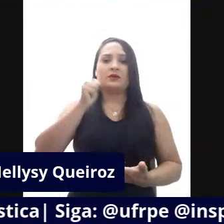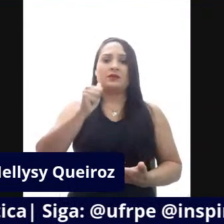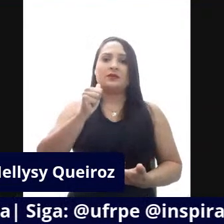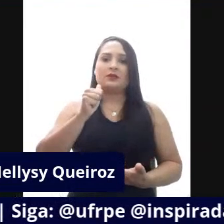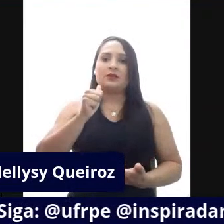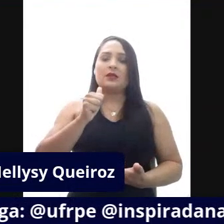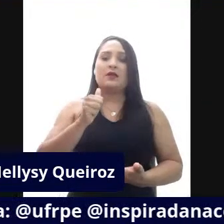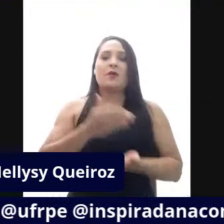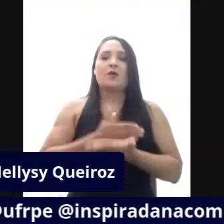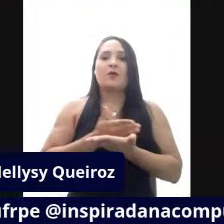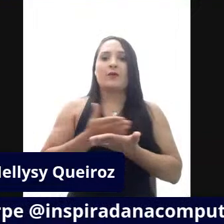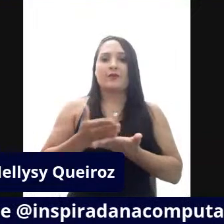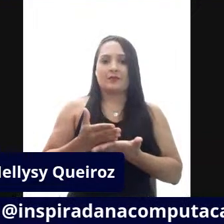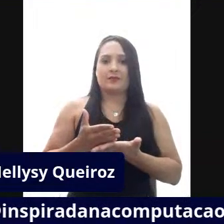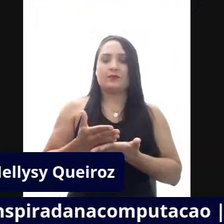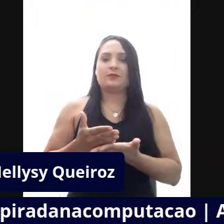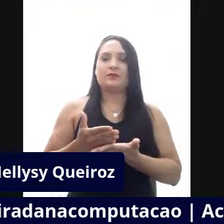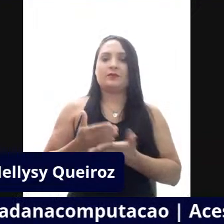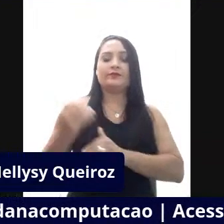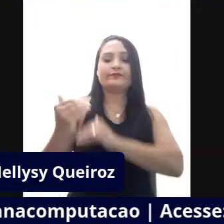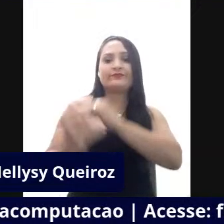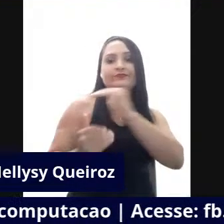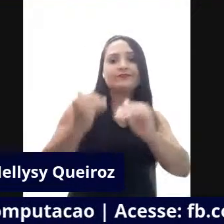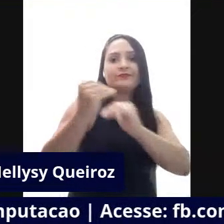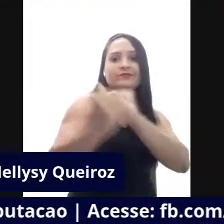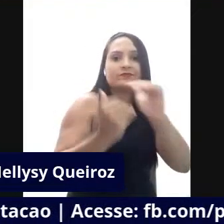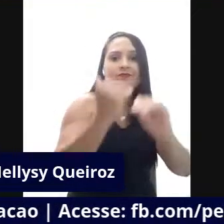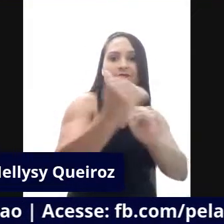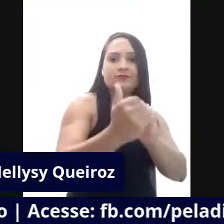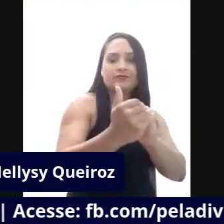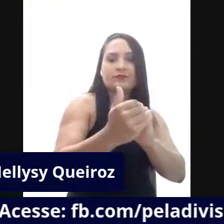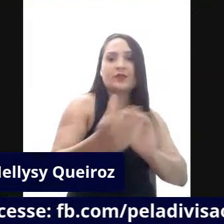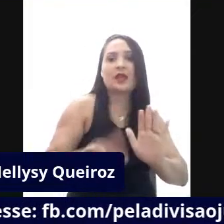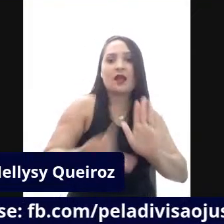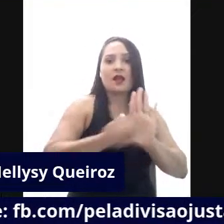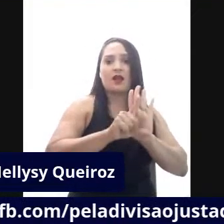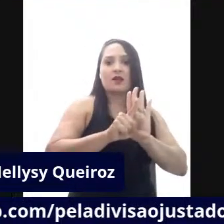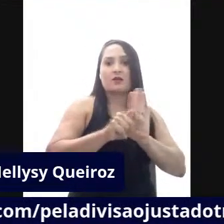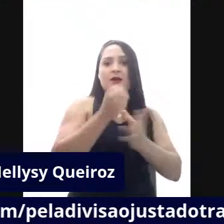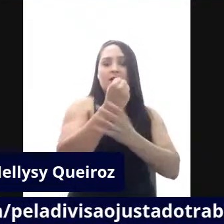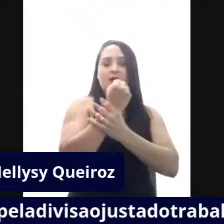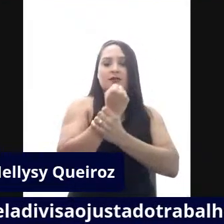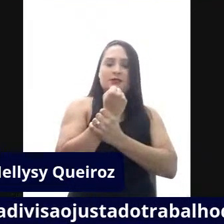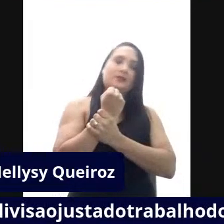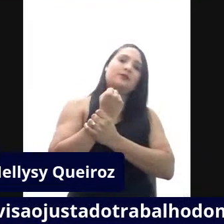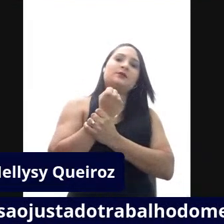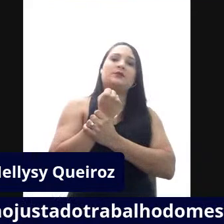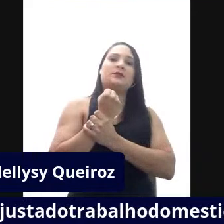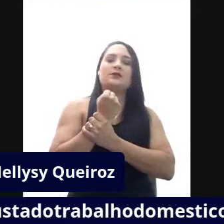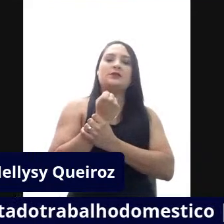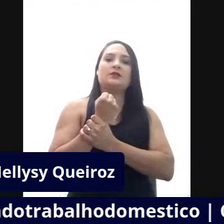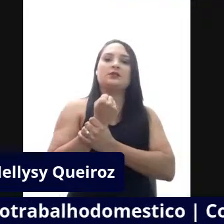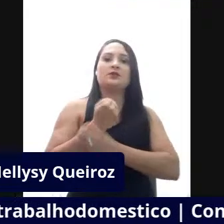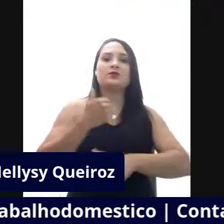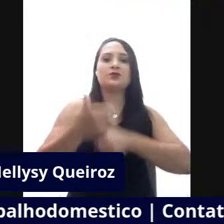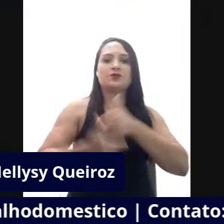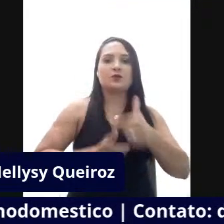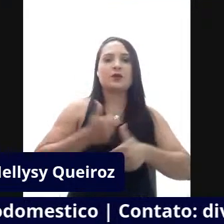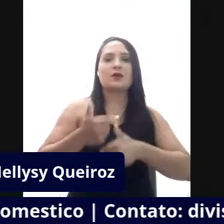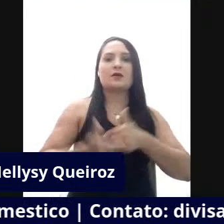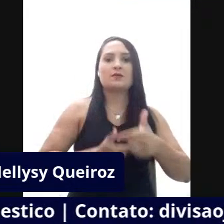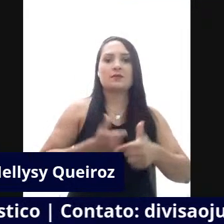né, na lei de ATE para garantir que as atividades onde envolvesse as mulheres tivessem também as cirandas